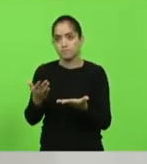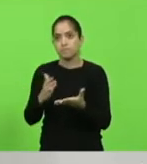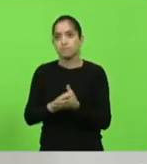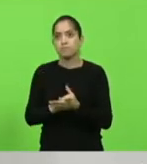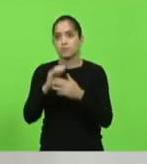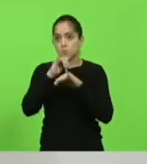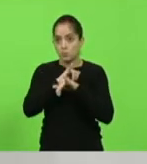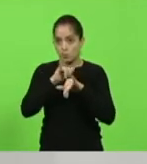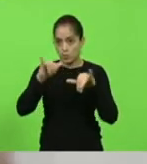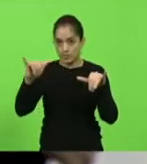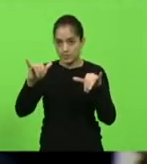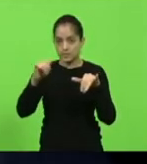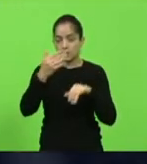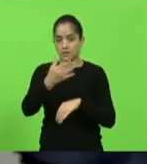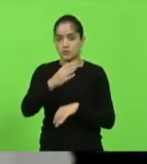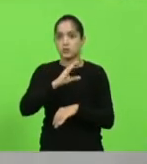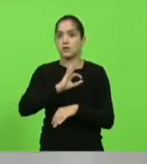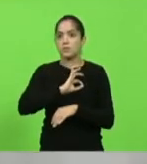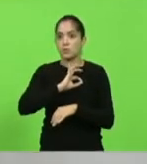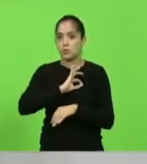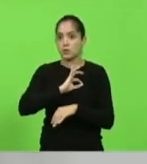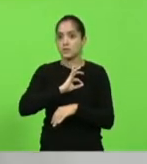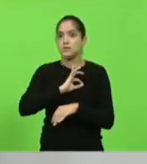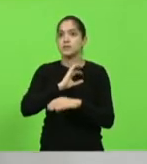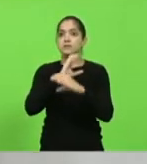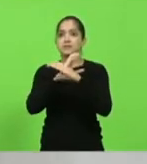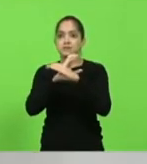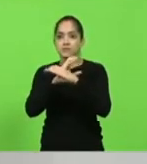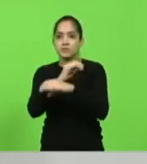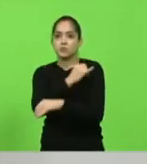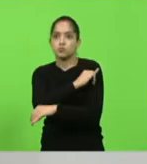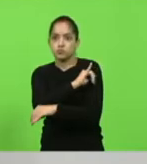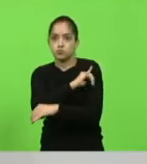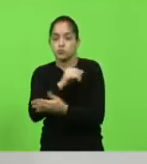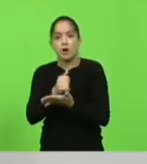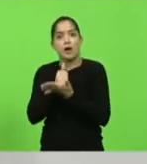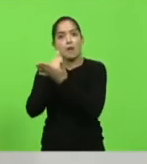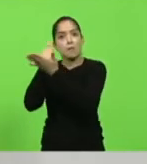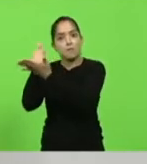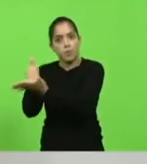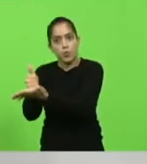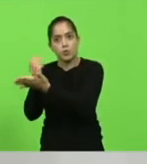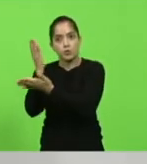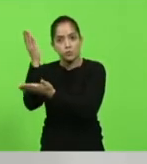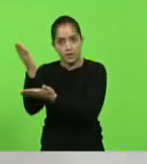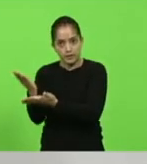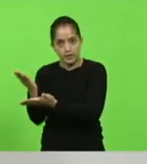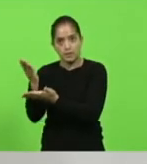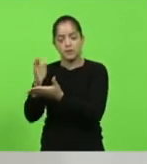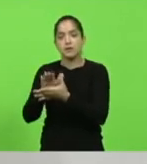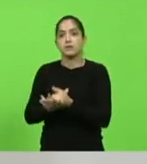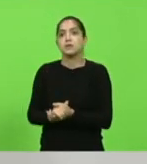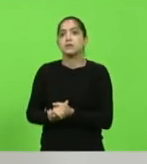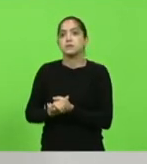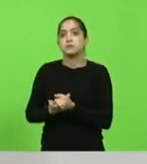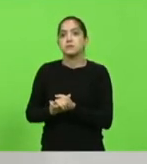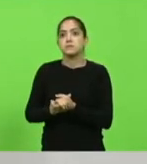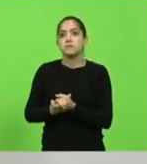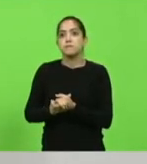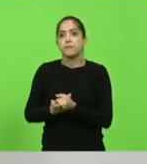mensagem a polícia civil do Rio de Janeiro do nosso apoio a ação realizada